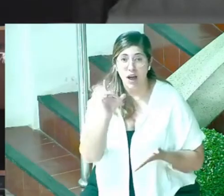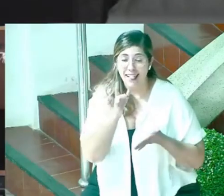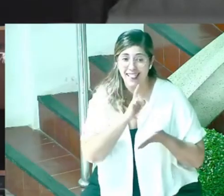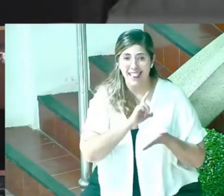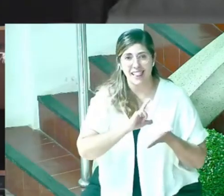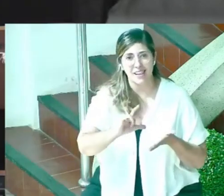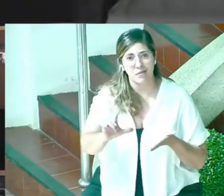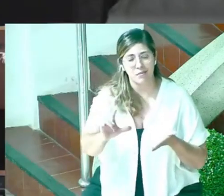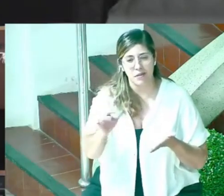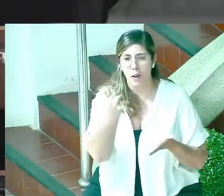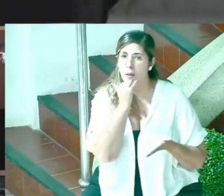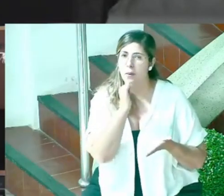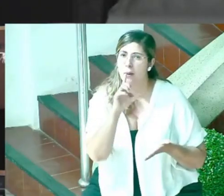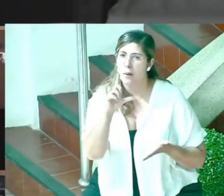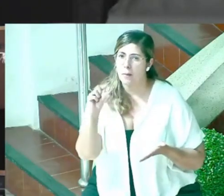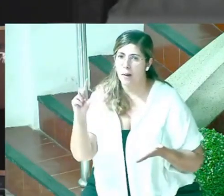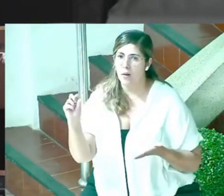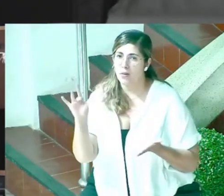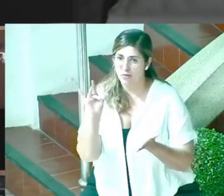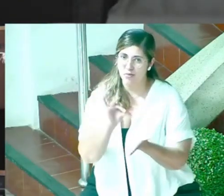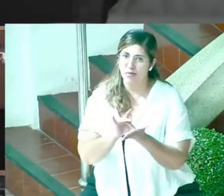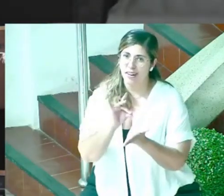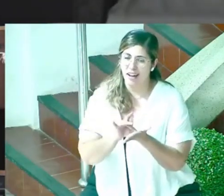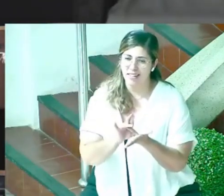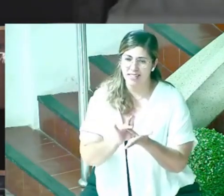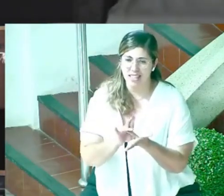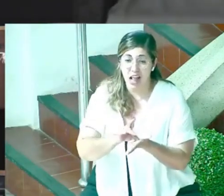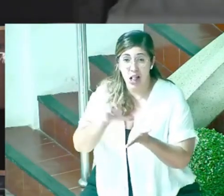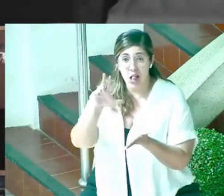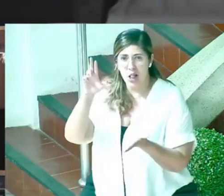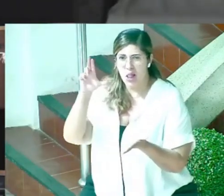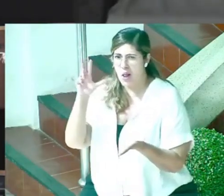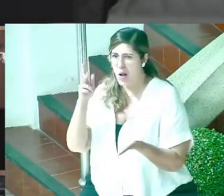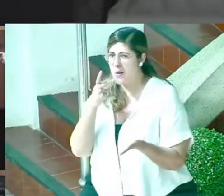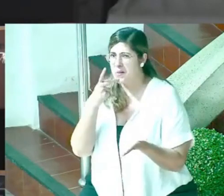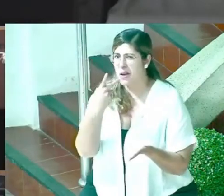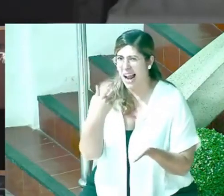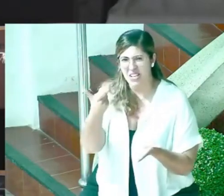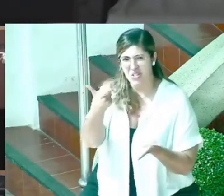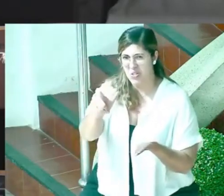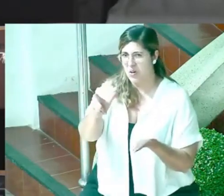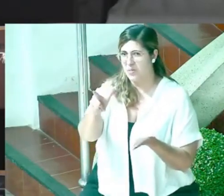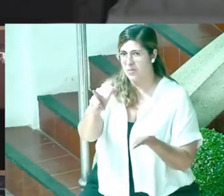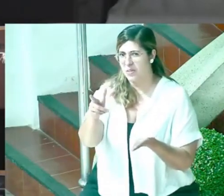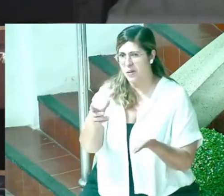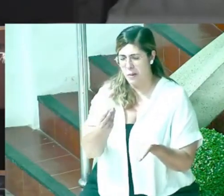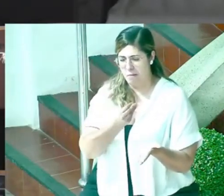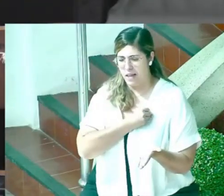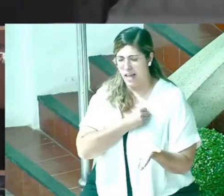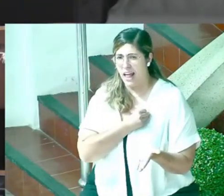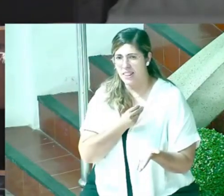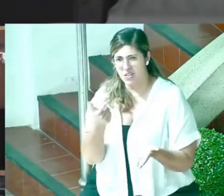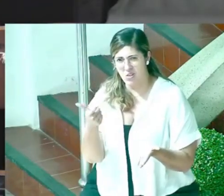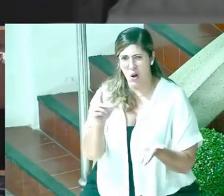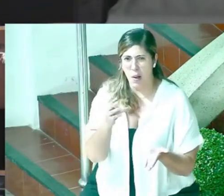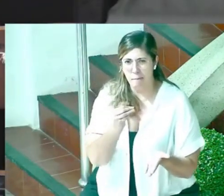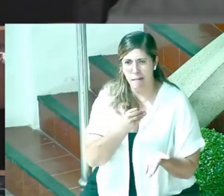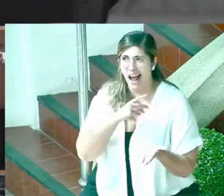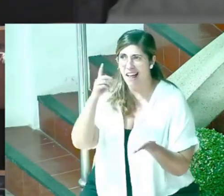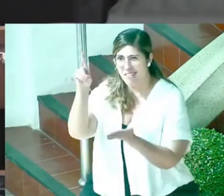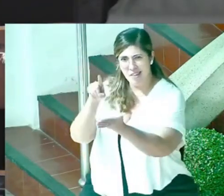da mesma forma replicaremos o mesmo exercício pela